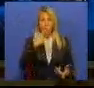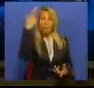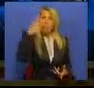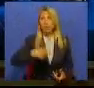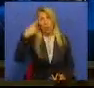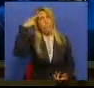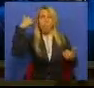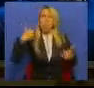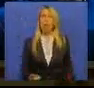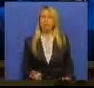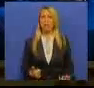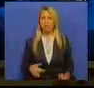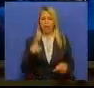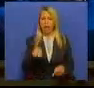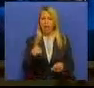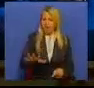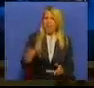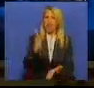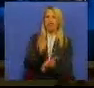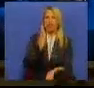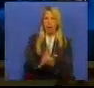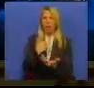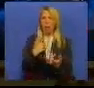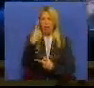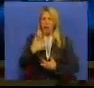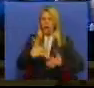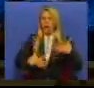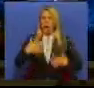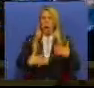fonte de angústia, de dúvida e de rejeição.